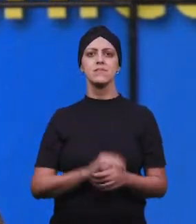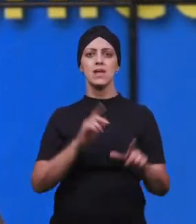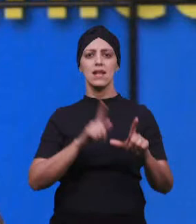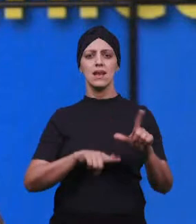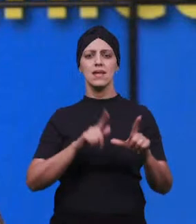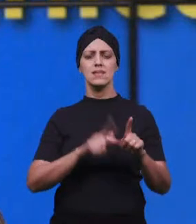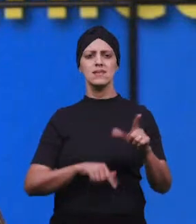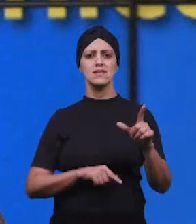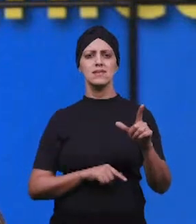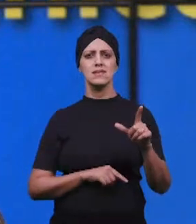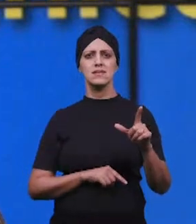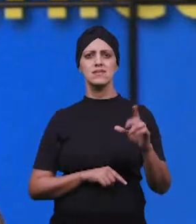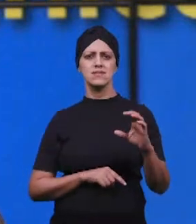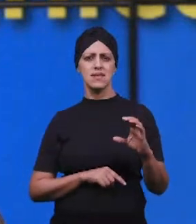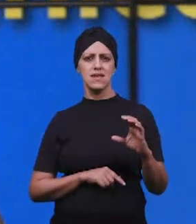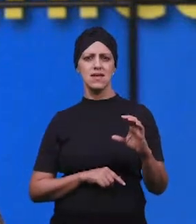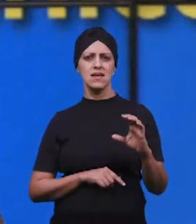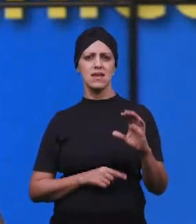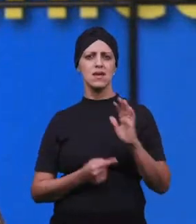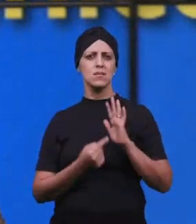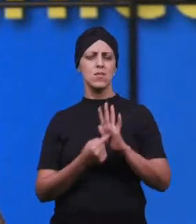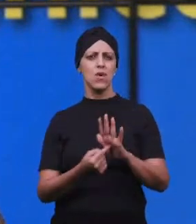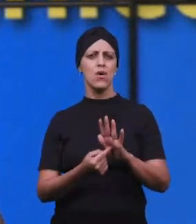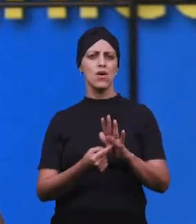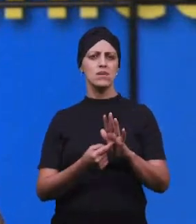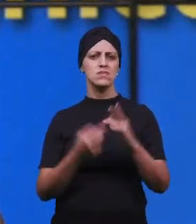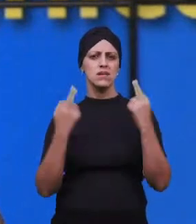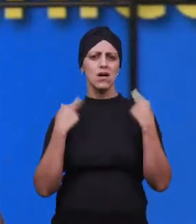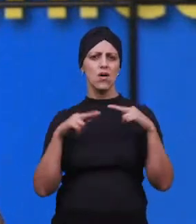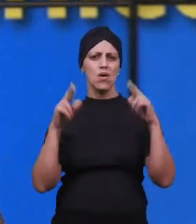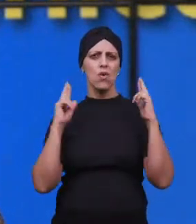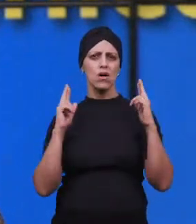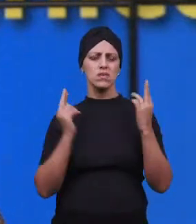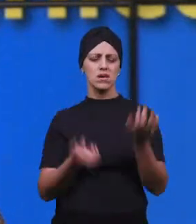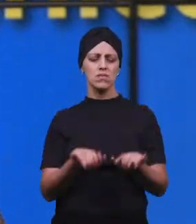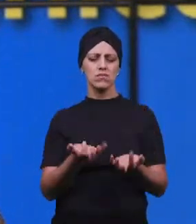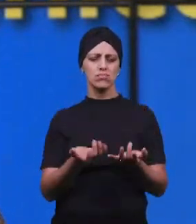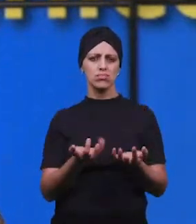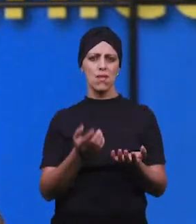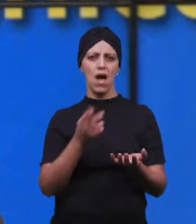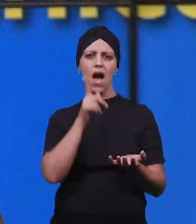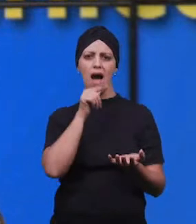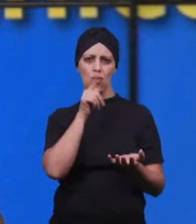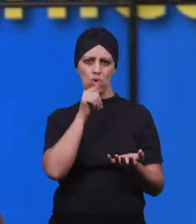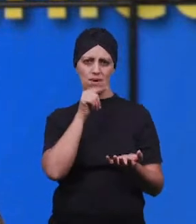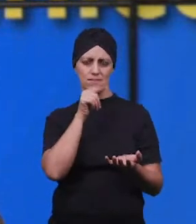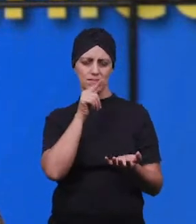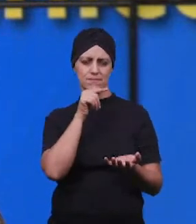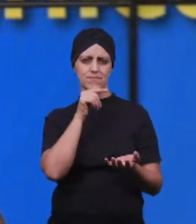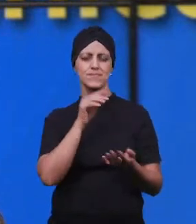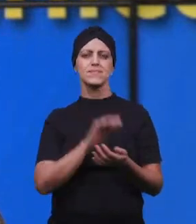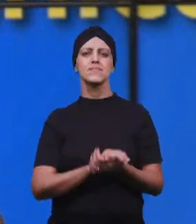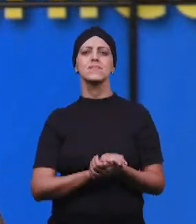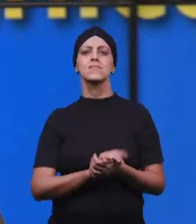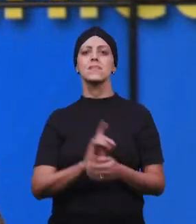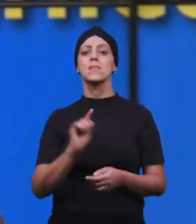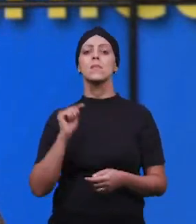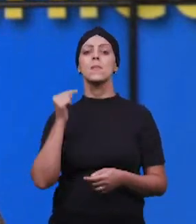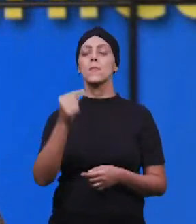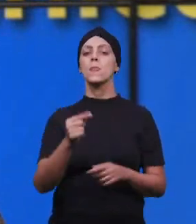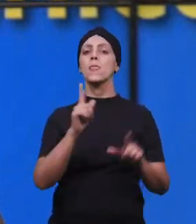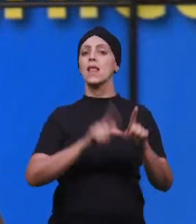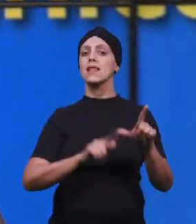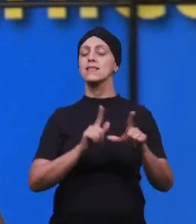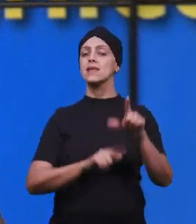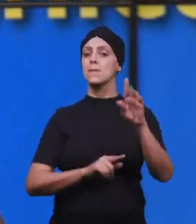letra C fala do cordeiro sendo cozido na água, né? E agora, a